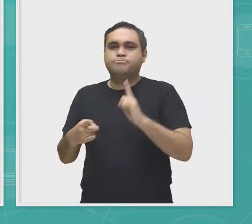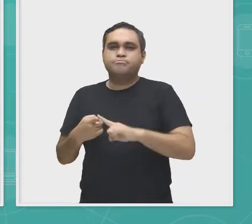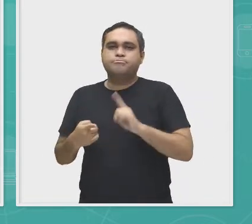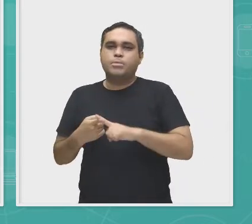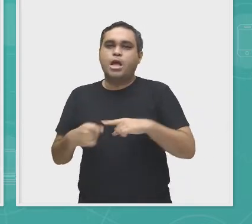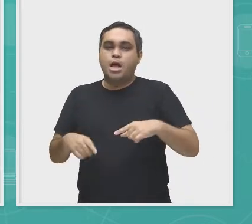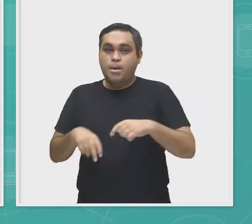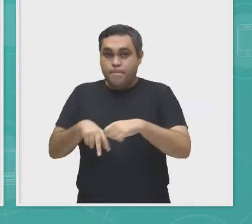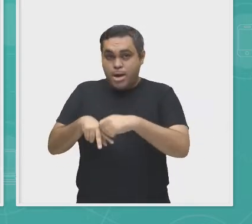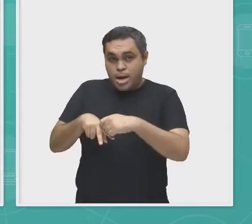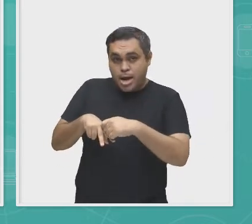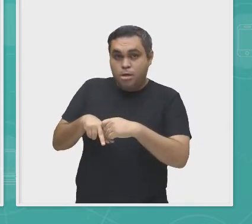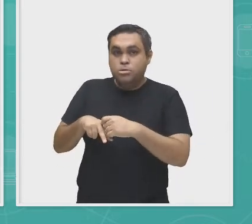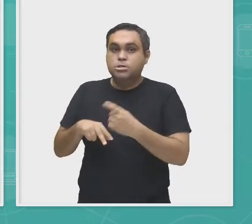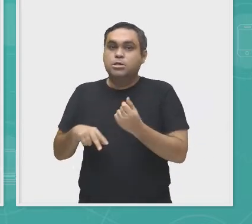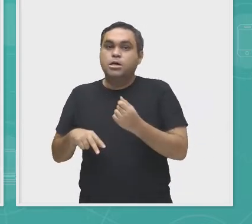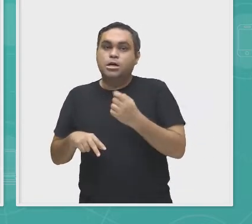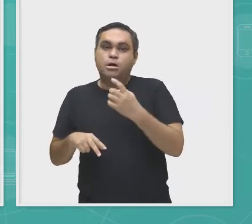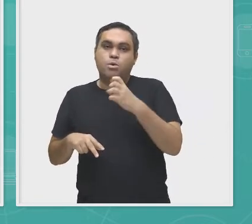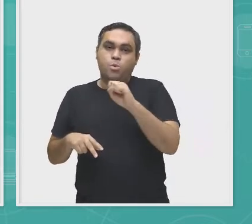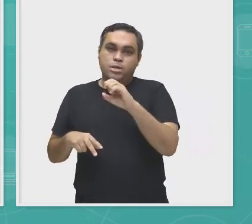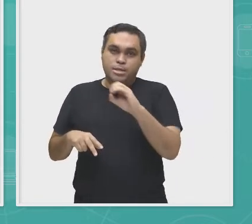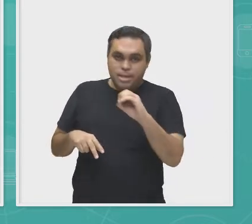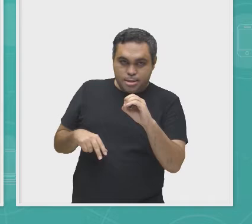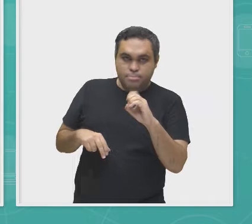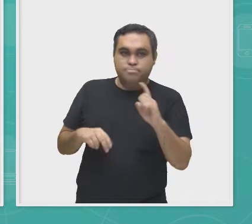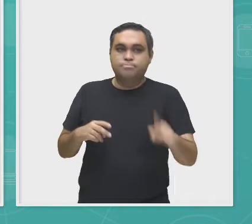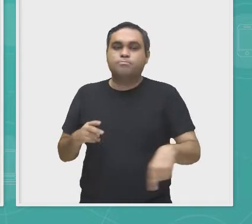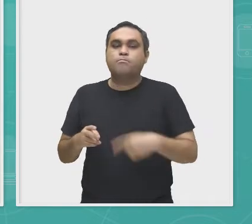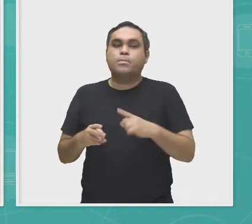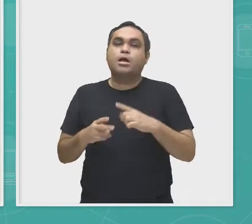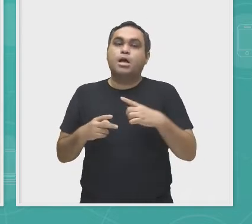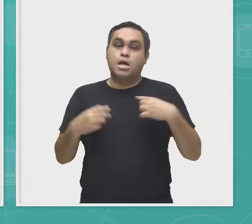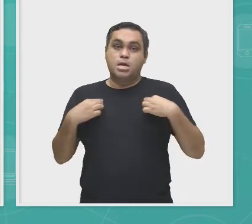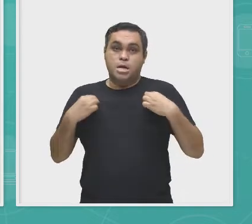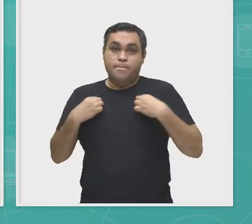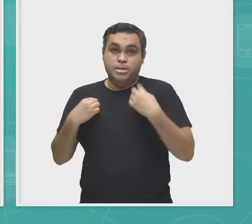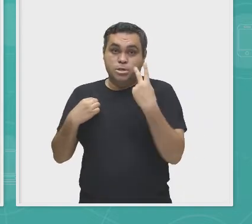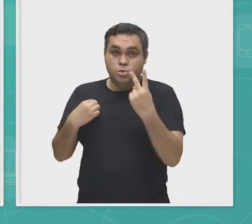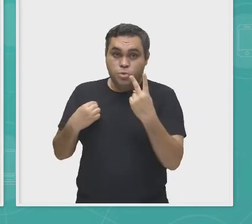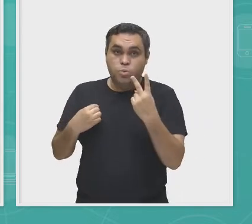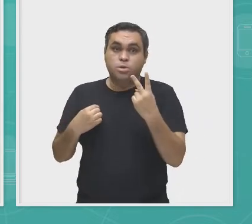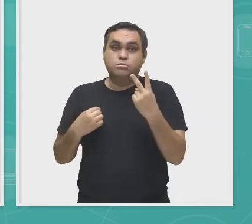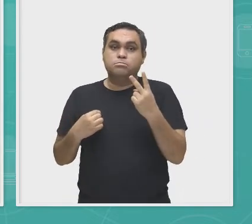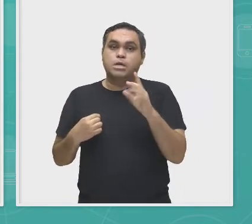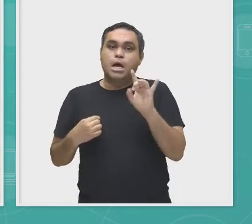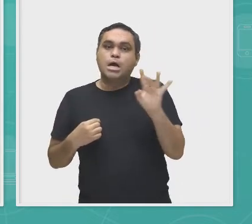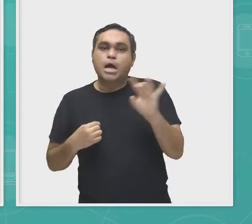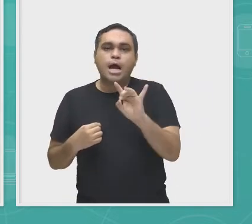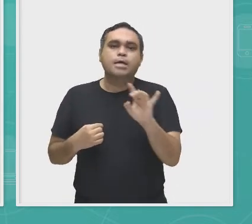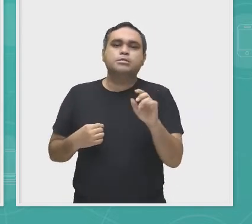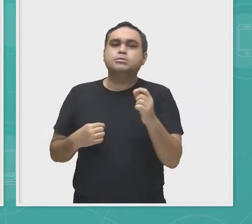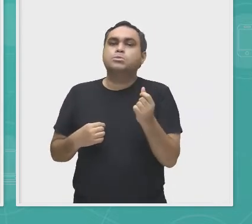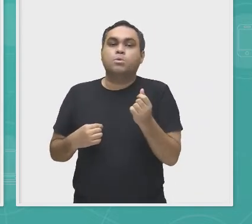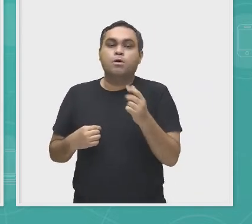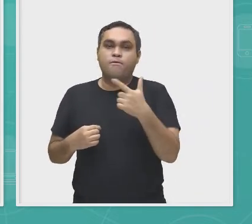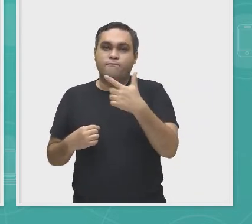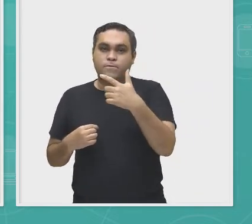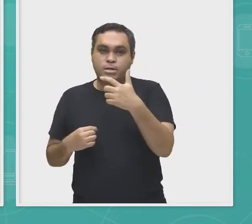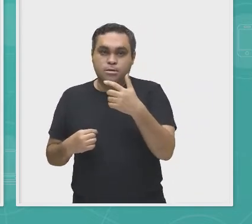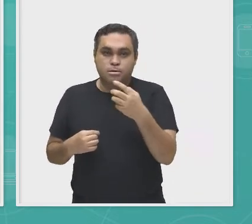camisas de R$35 cada, dois pares de tênis de R$60 cada, 5 pares de